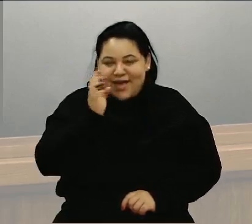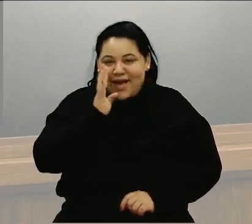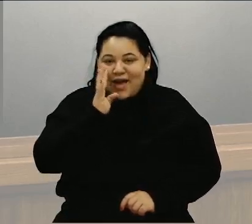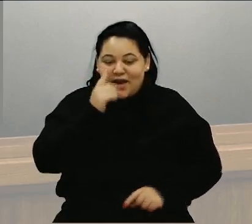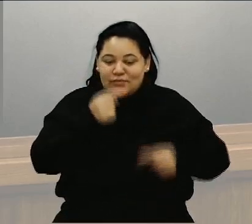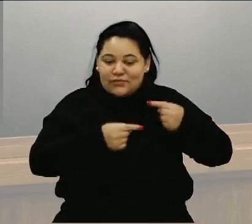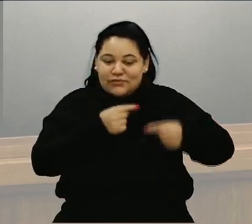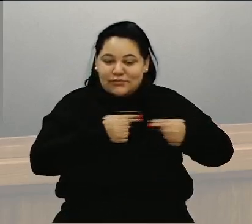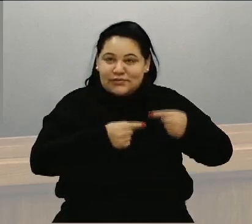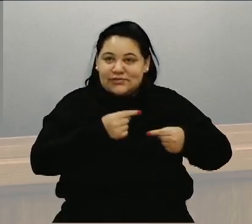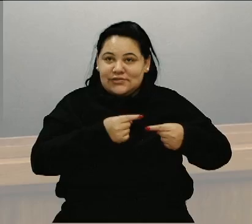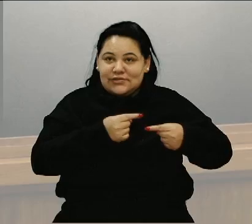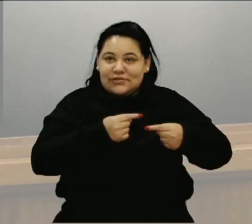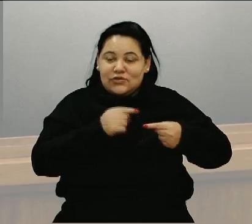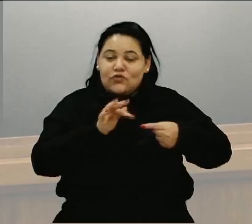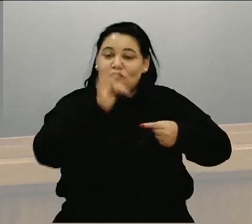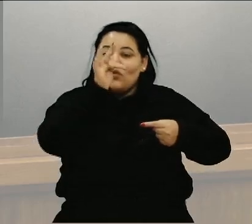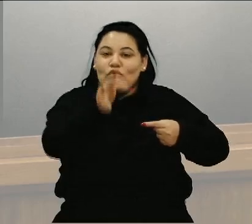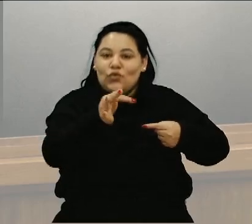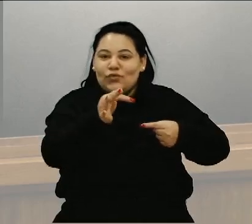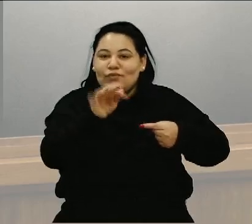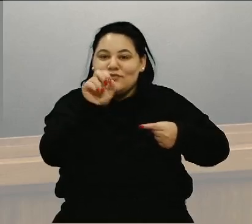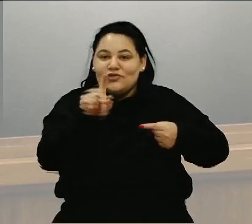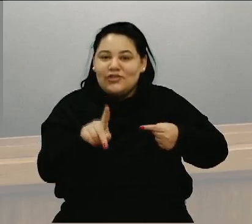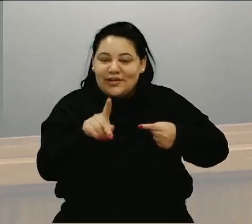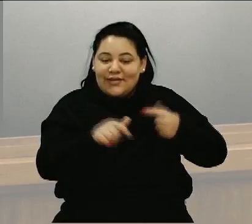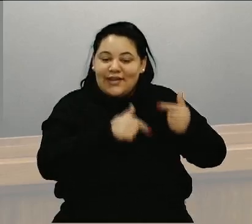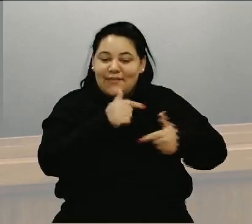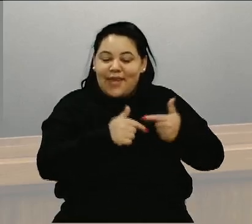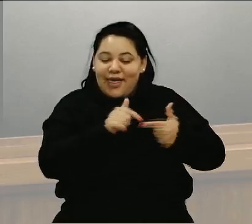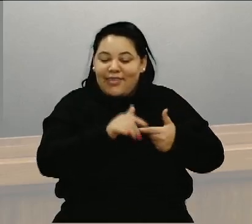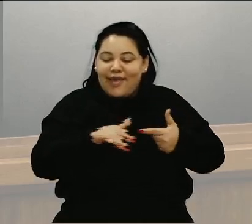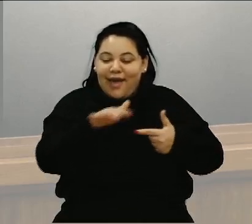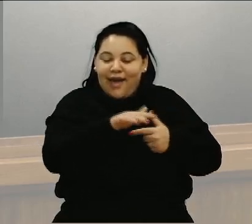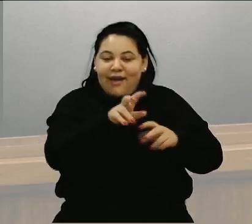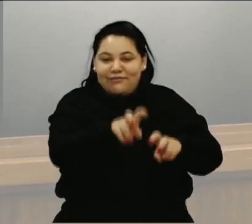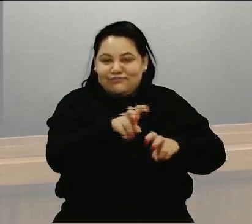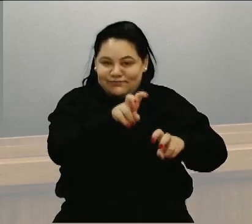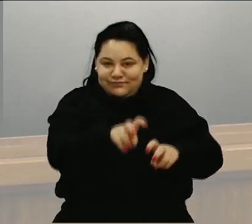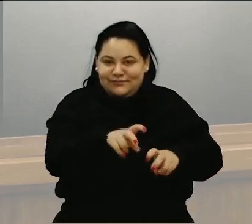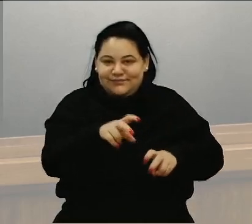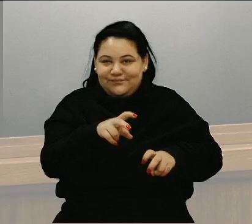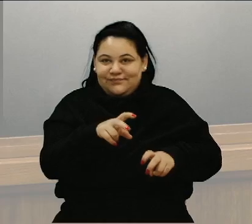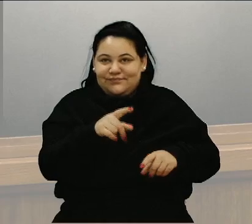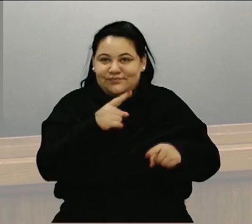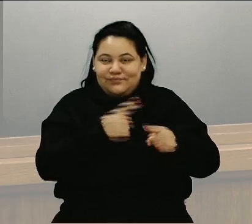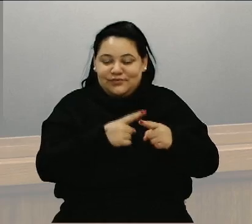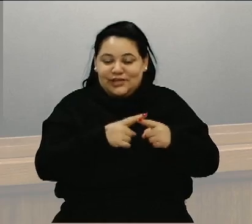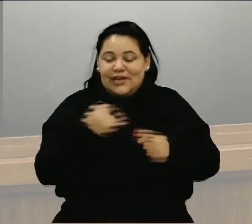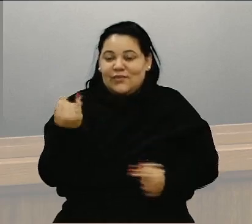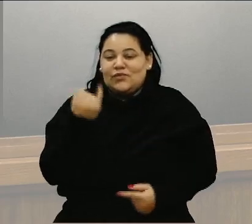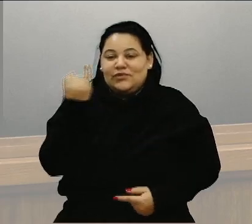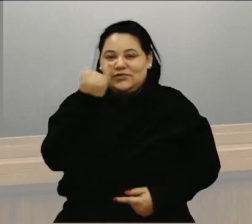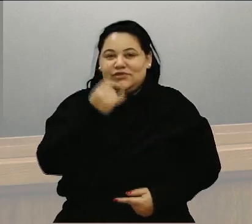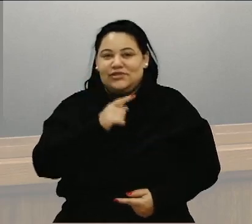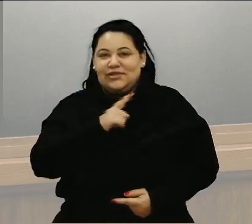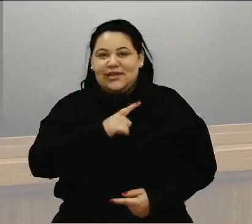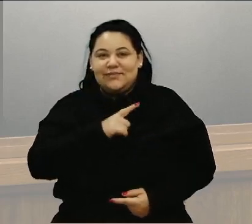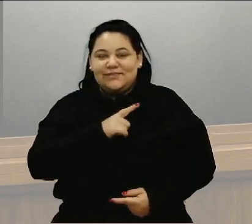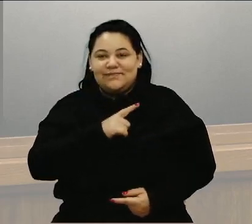da sucessão familiar das áreas rurais, né? A importância de ter